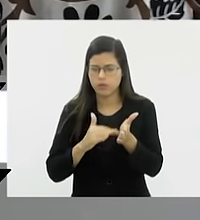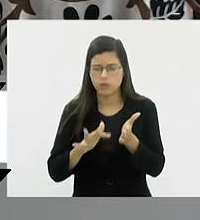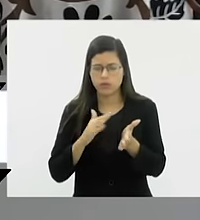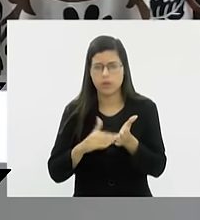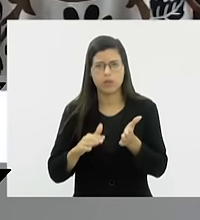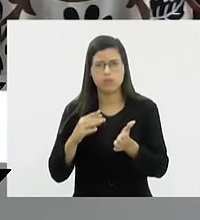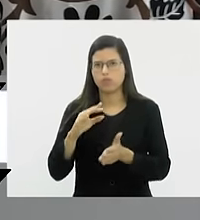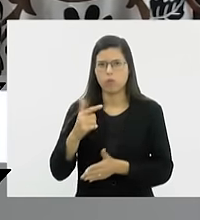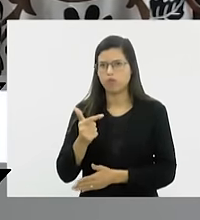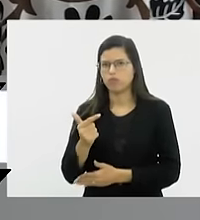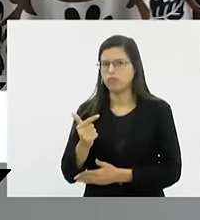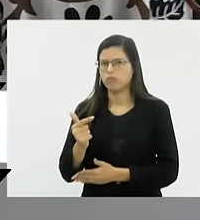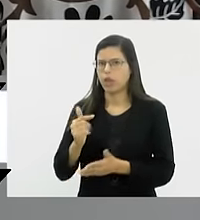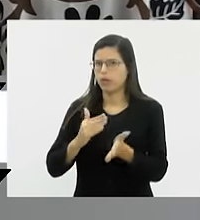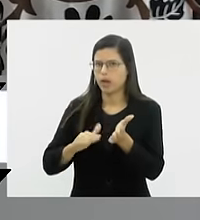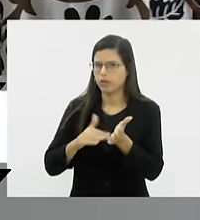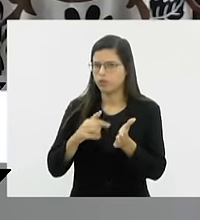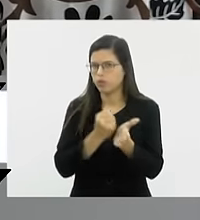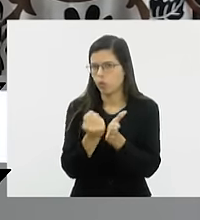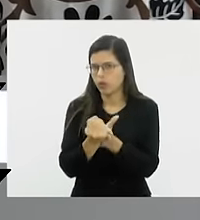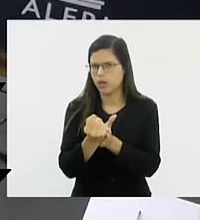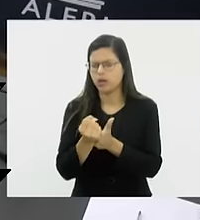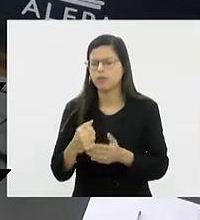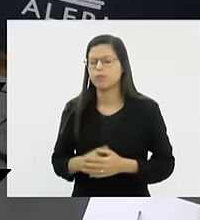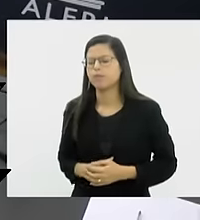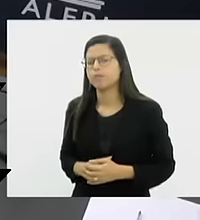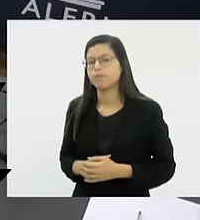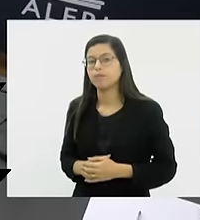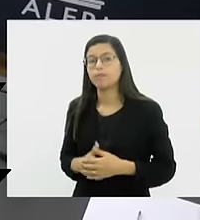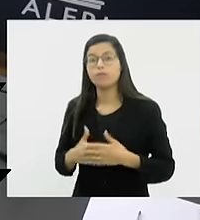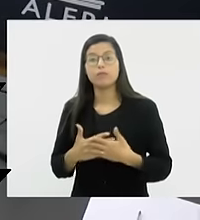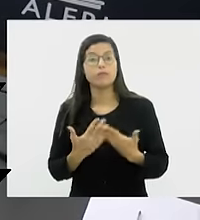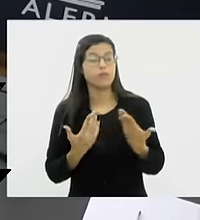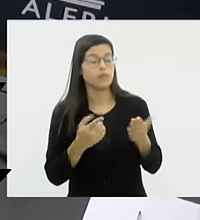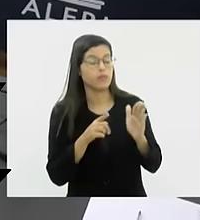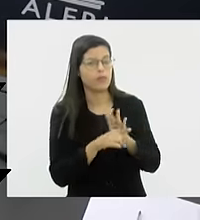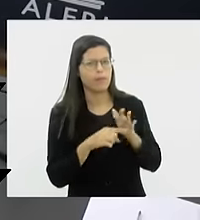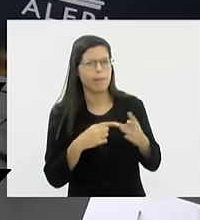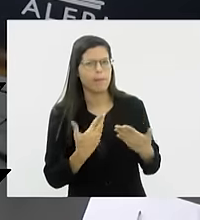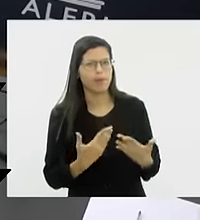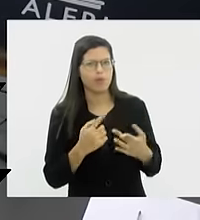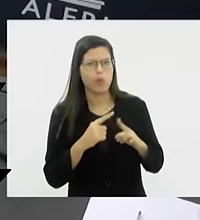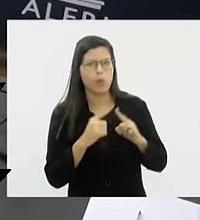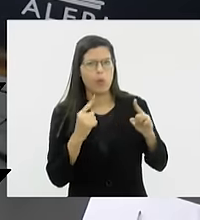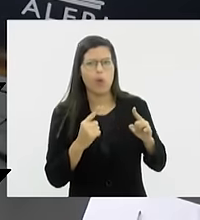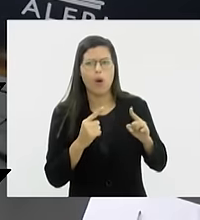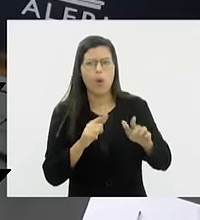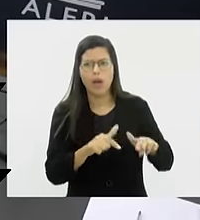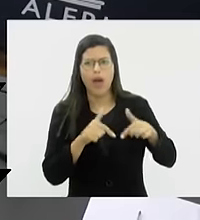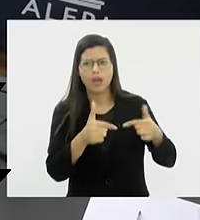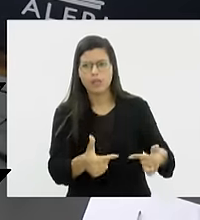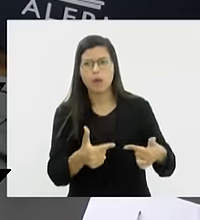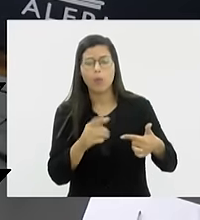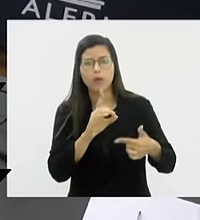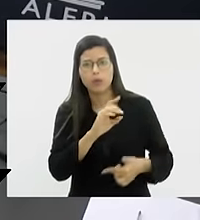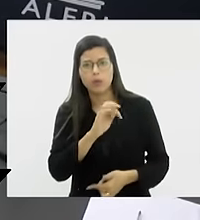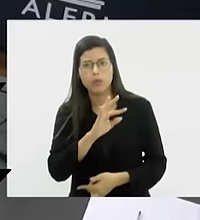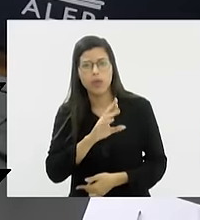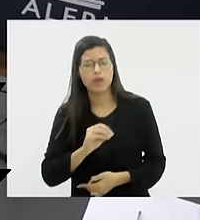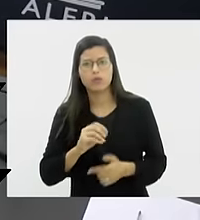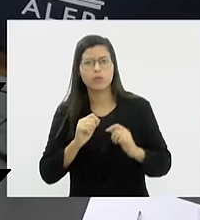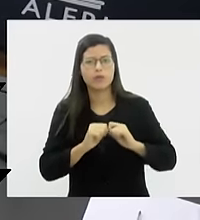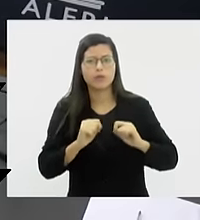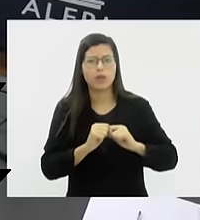contrato. Mas quais foram as medidas, presidente, que o Detro tomou sobre todas essas irregularidades que nós